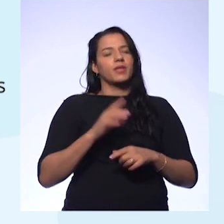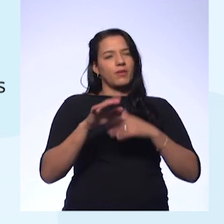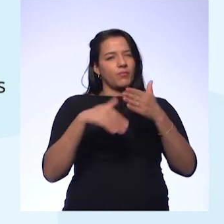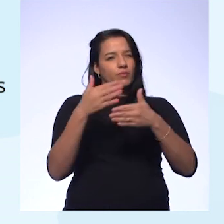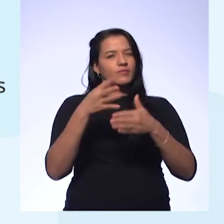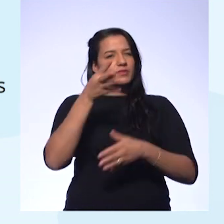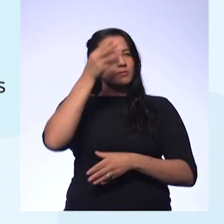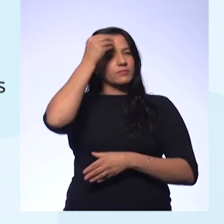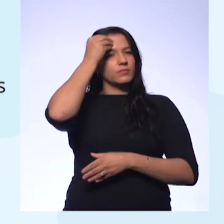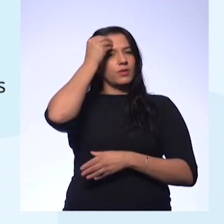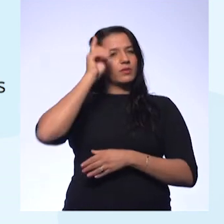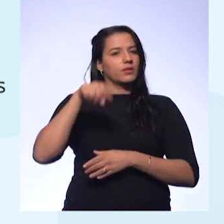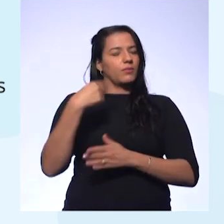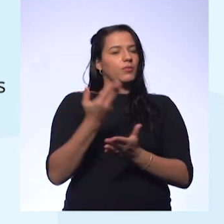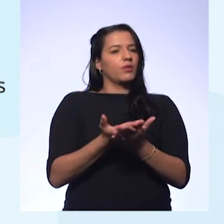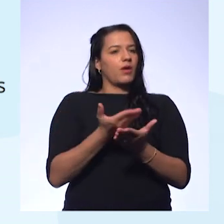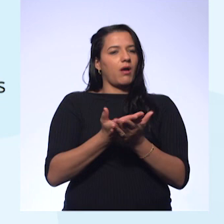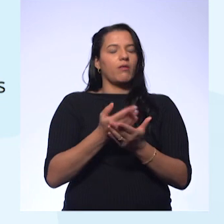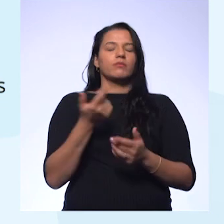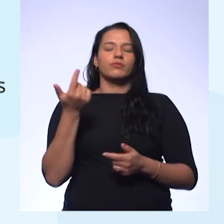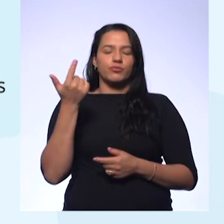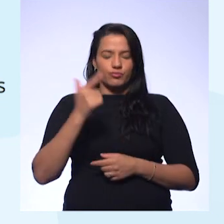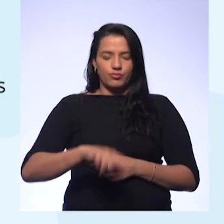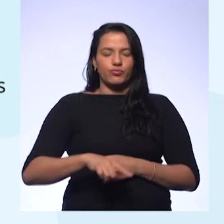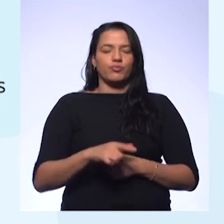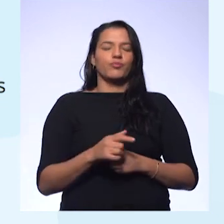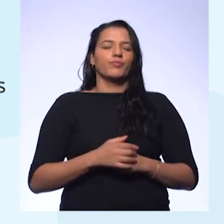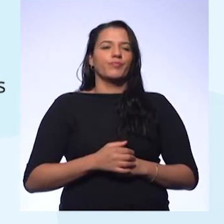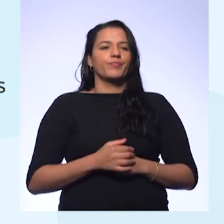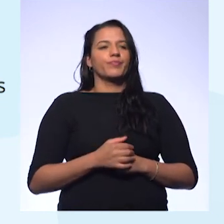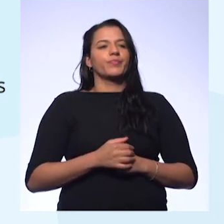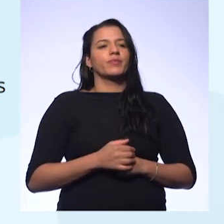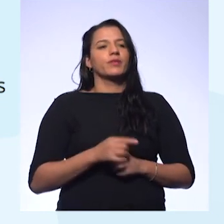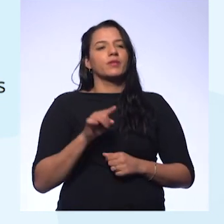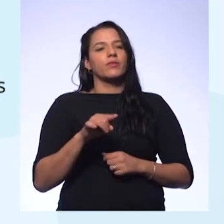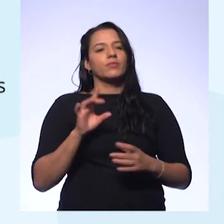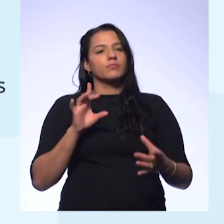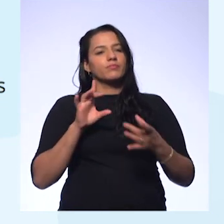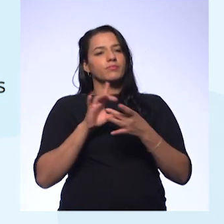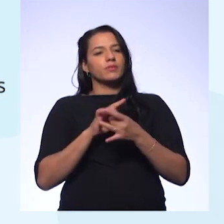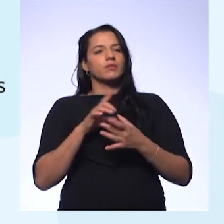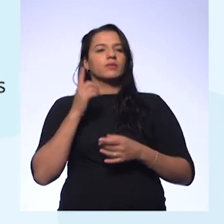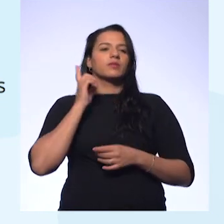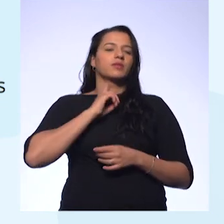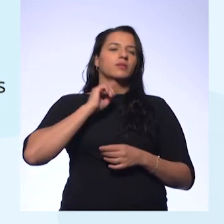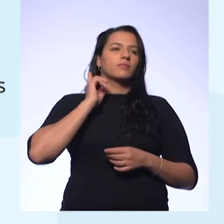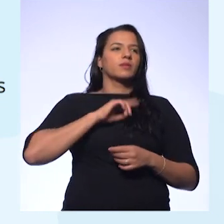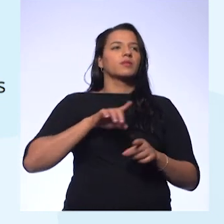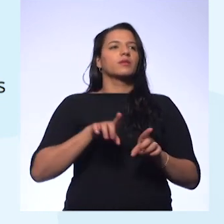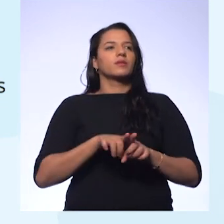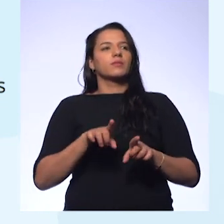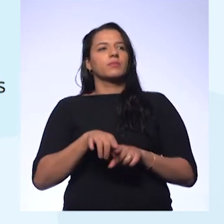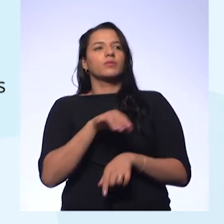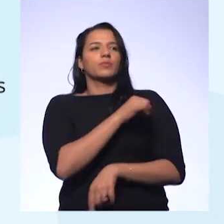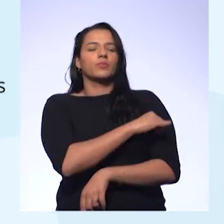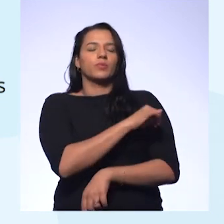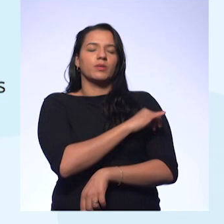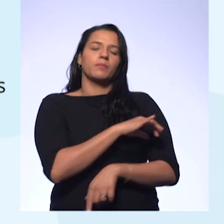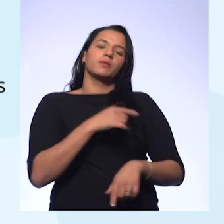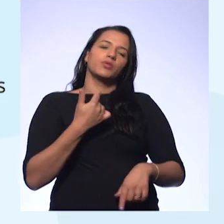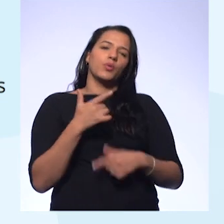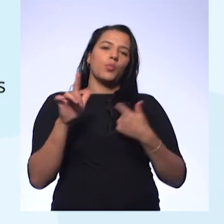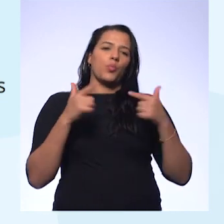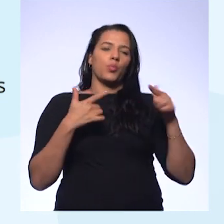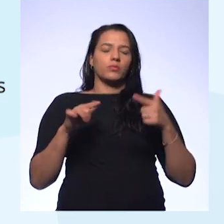o Brasil não era formado só por oligarquias de São Paulo e Minas Gerais. Existiam outras oligarquias no Nordeste,